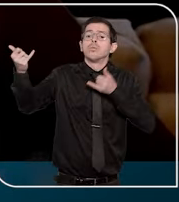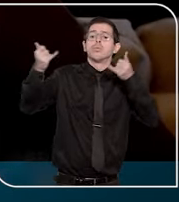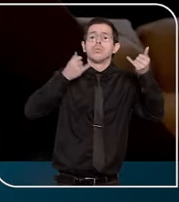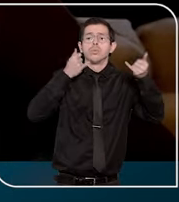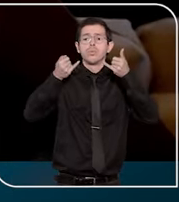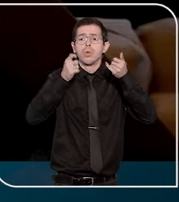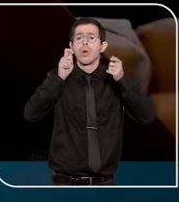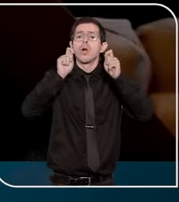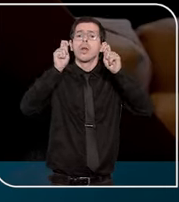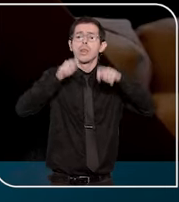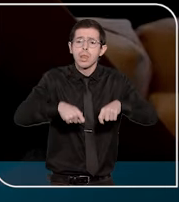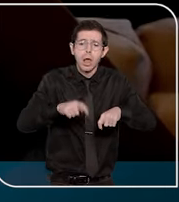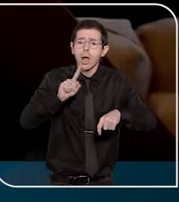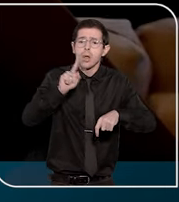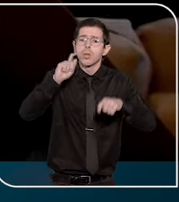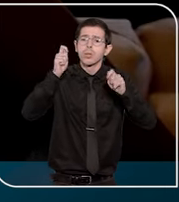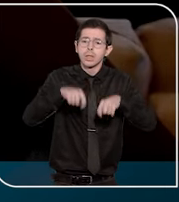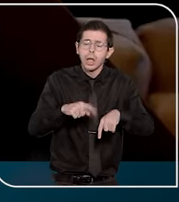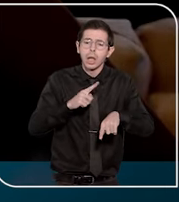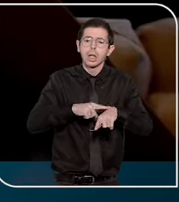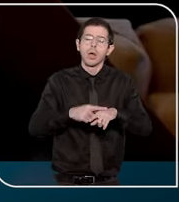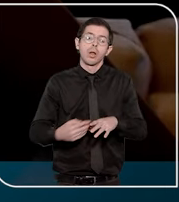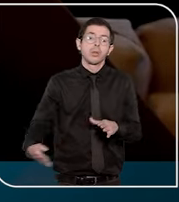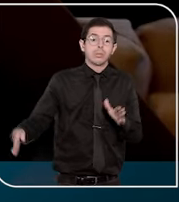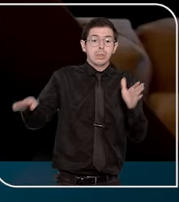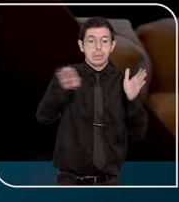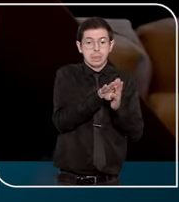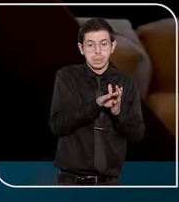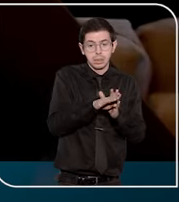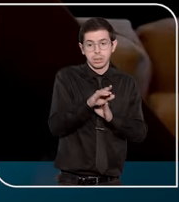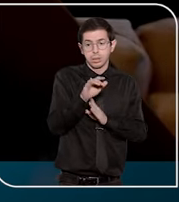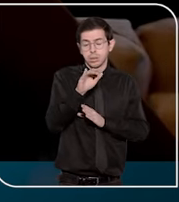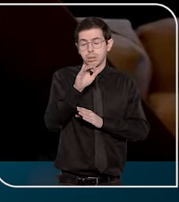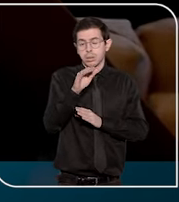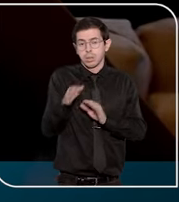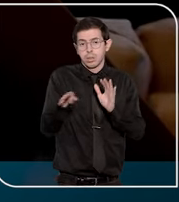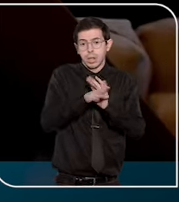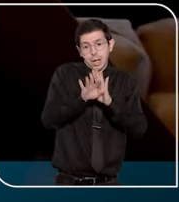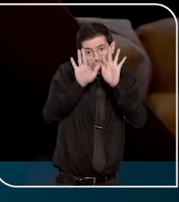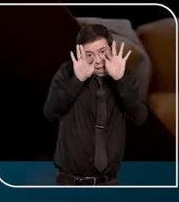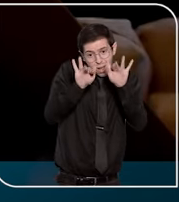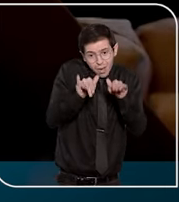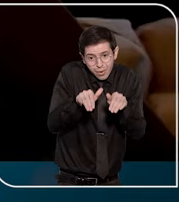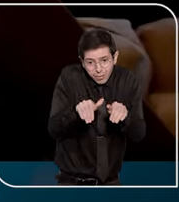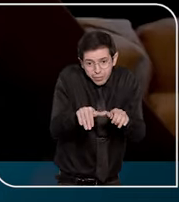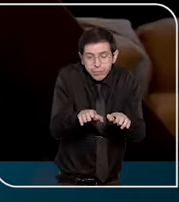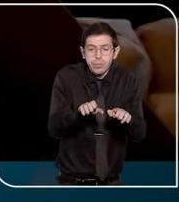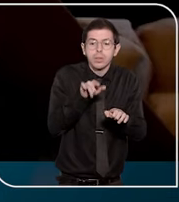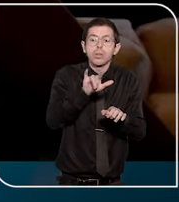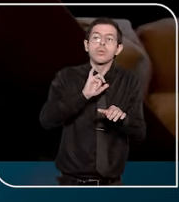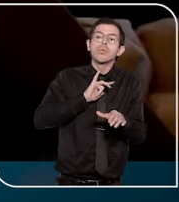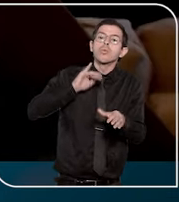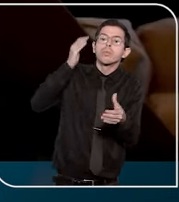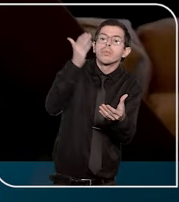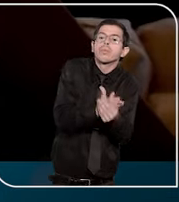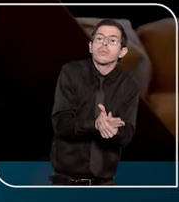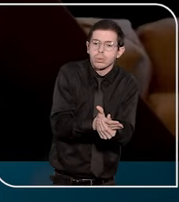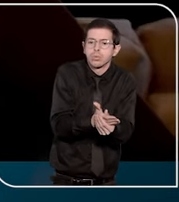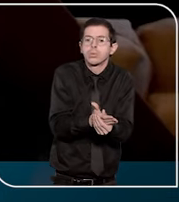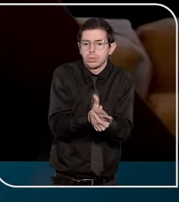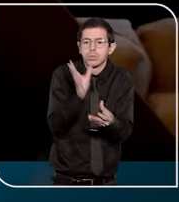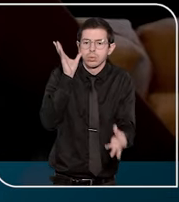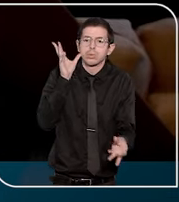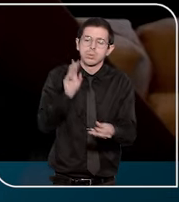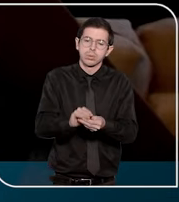que não é possível na hora que se chega aos 40, eu não vou nem falar 48, porque hoje em dia tem jogo que vai até os 54. 54